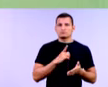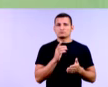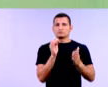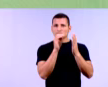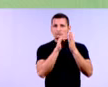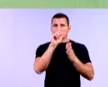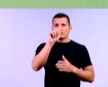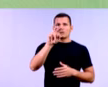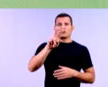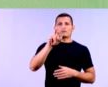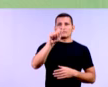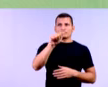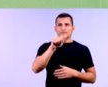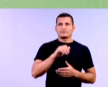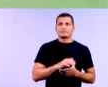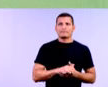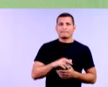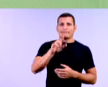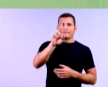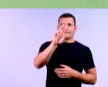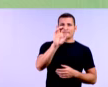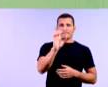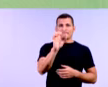AVA. O relatório,